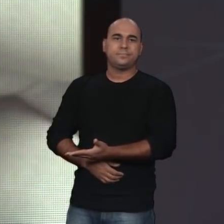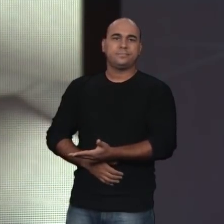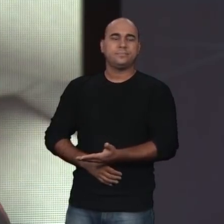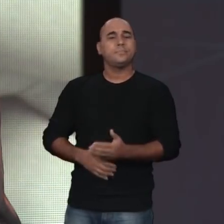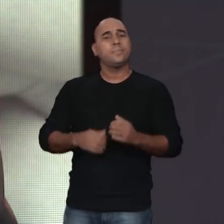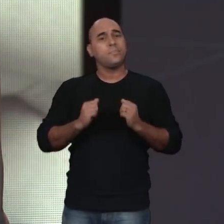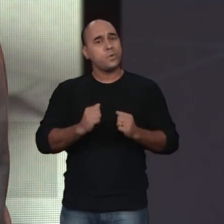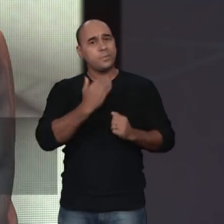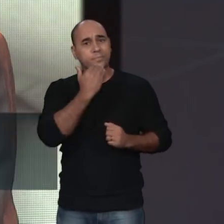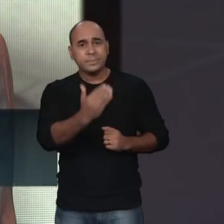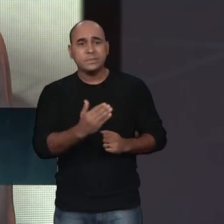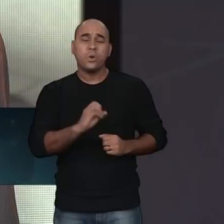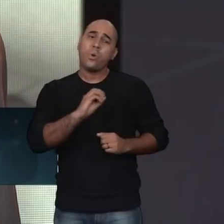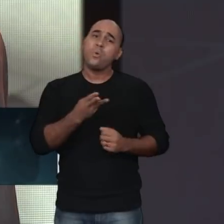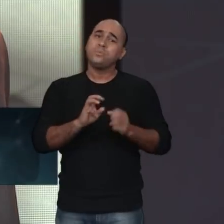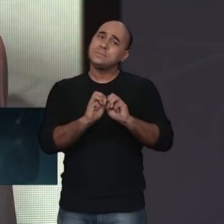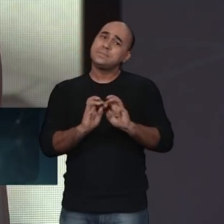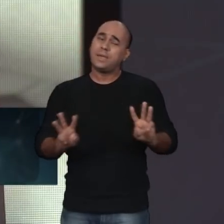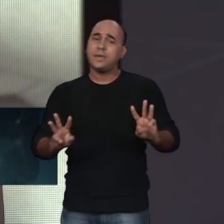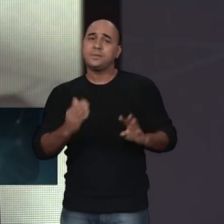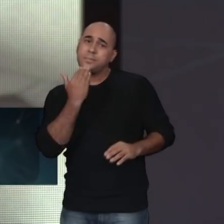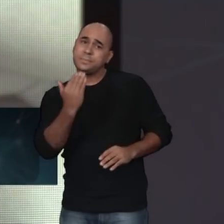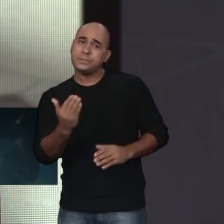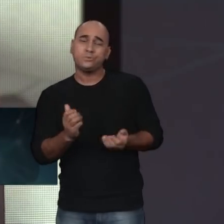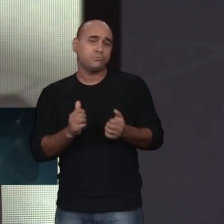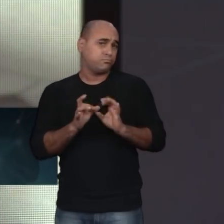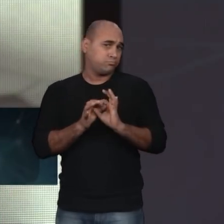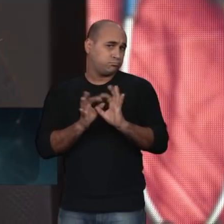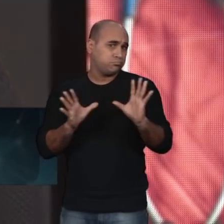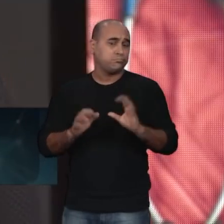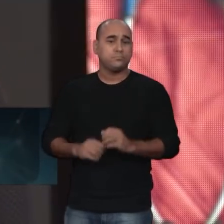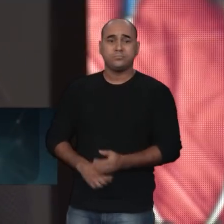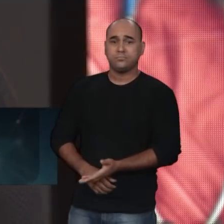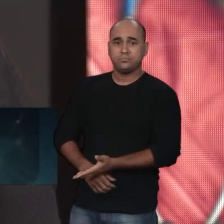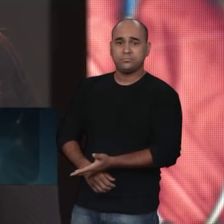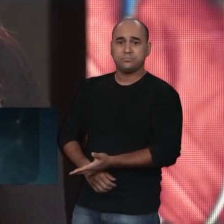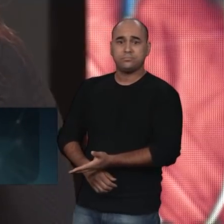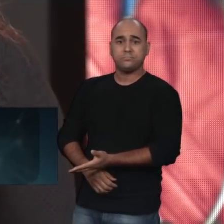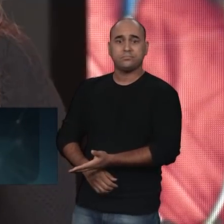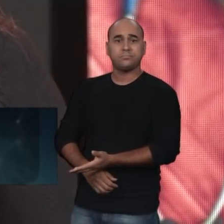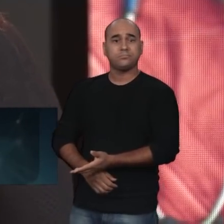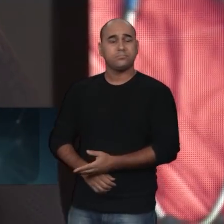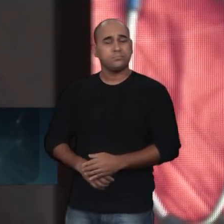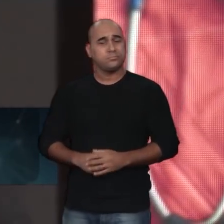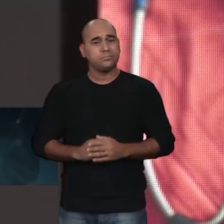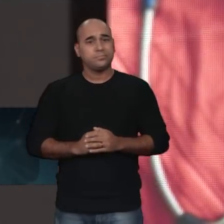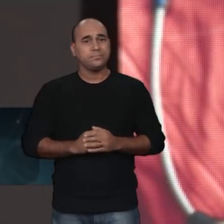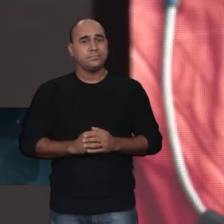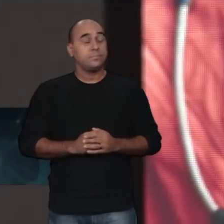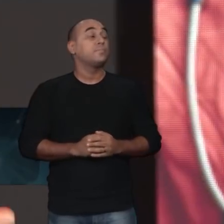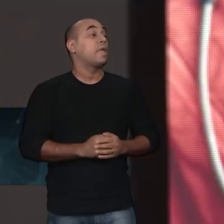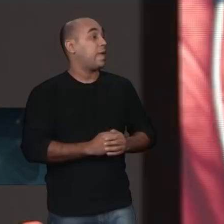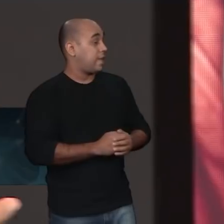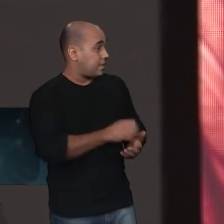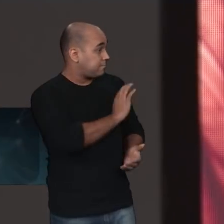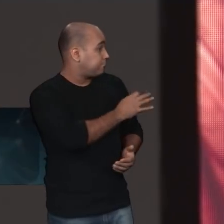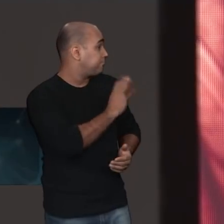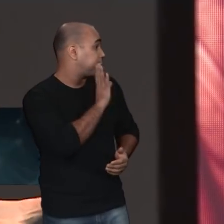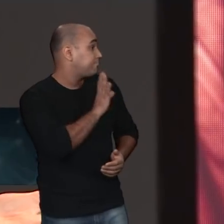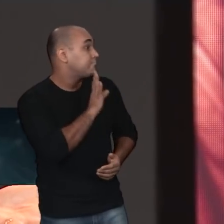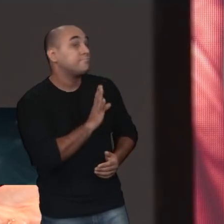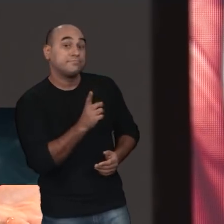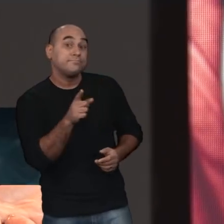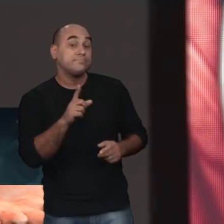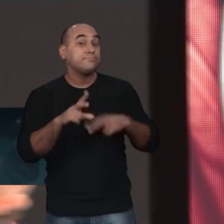ou então pelo site novotempo.com/estudo. Legal. E olha, além desse presente, todas as noites a gente traz